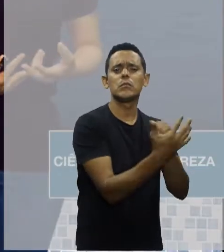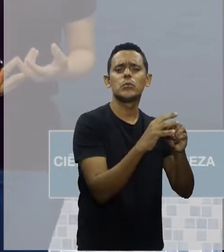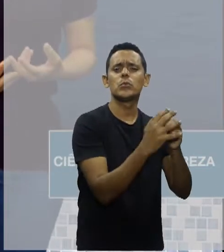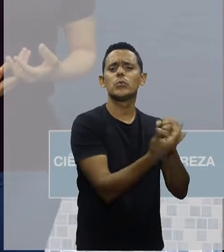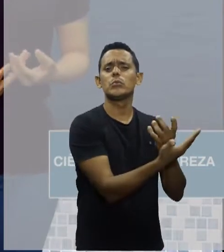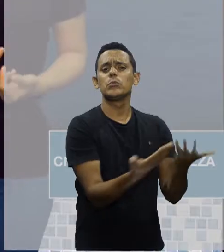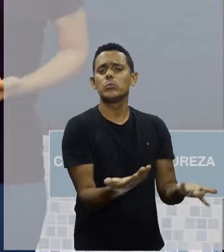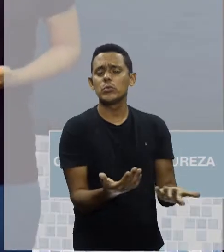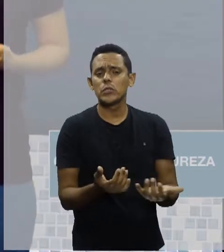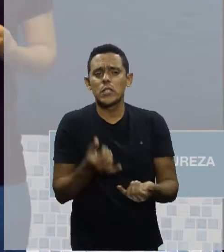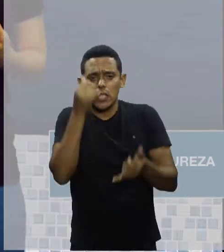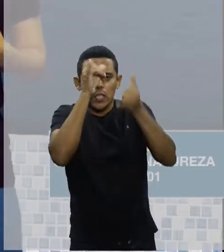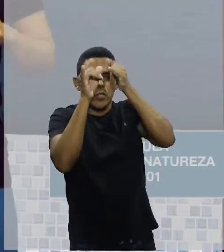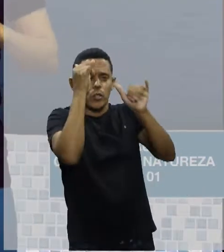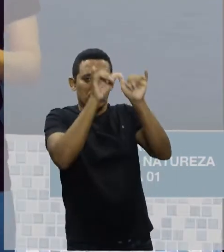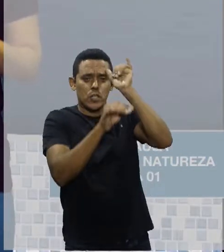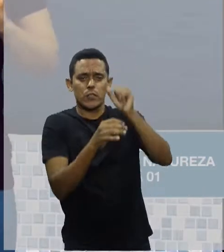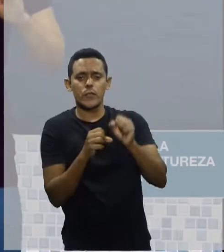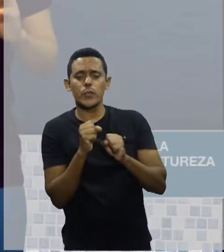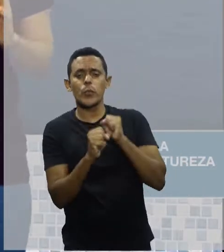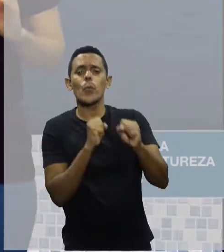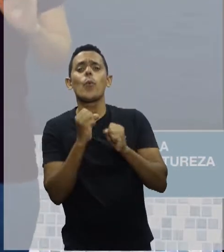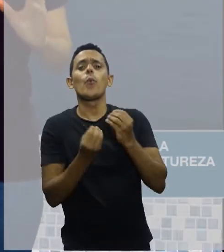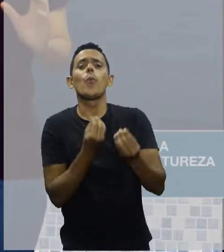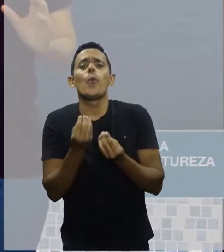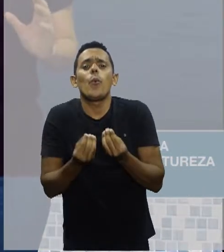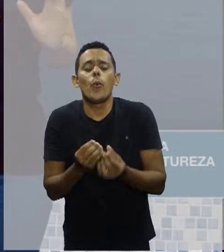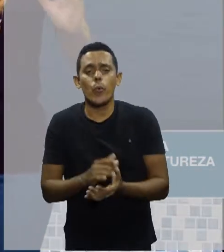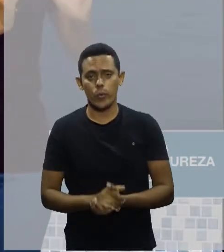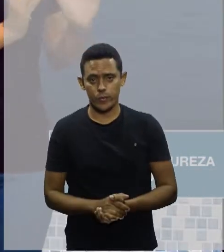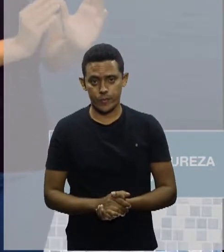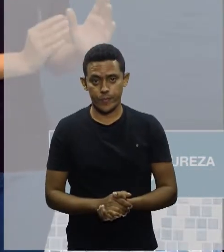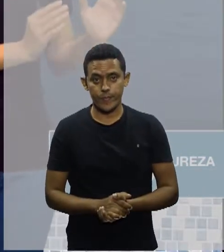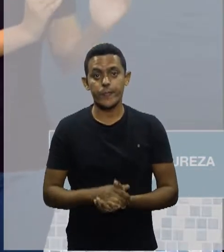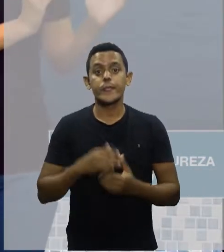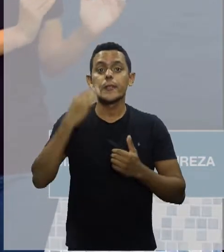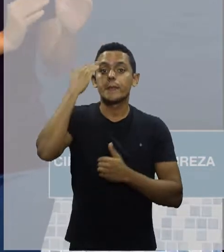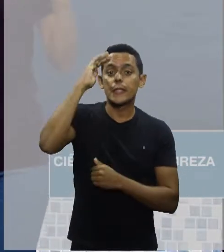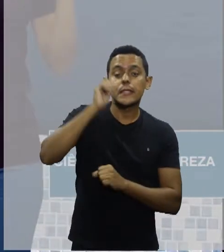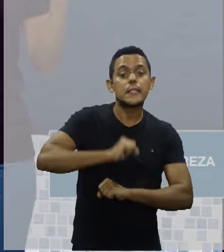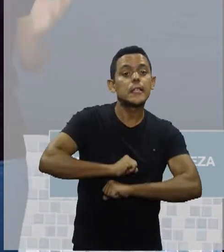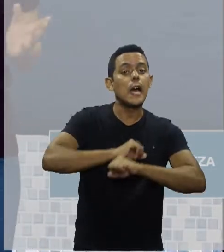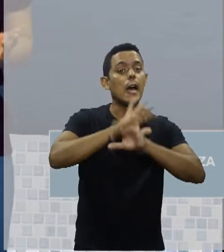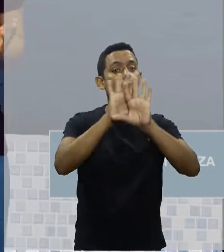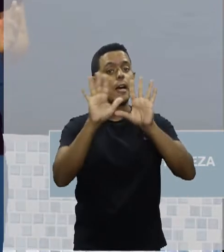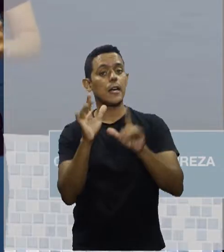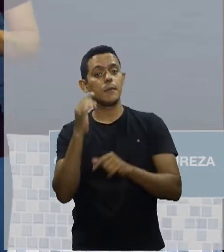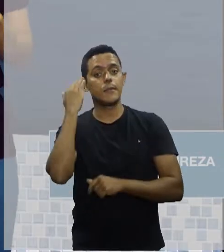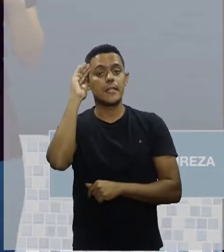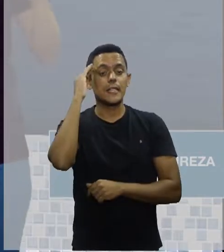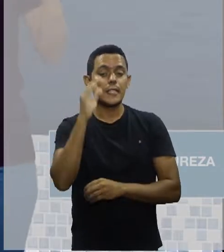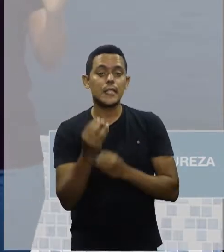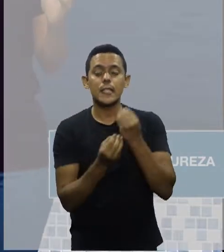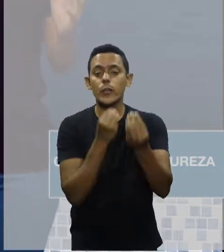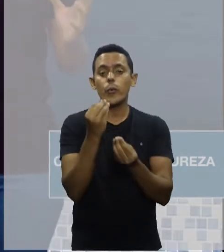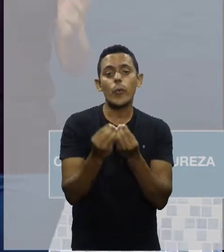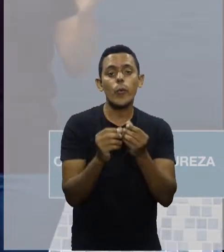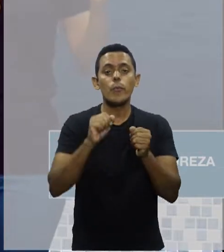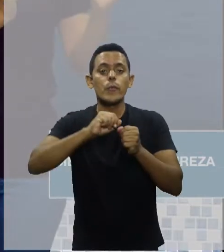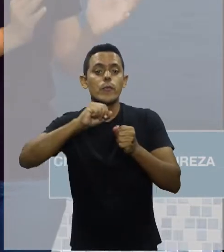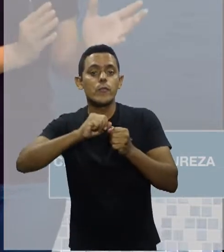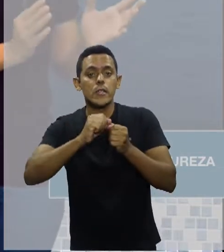preventivas, tudo isso para a gente tentar esclarecer bem sobre a COVID-19, tudo isso que está